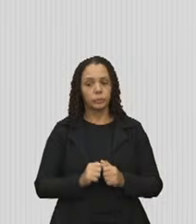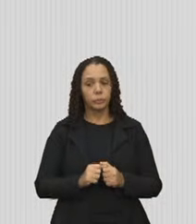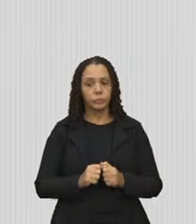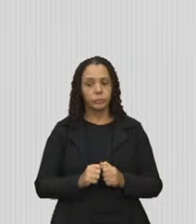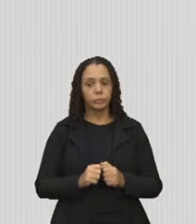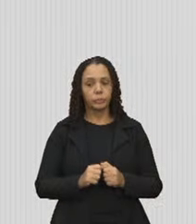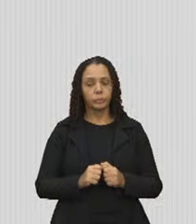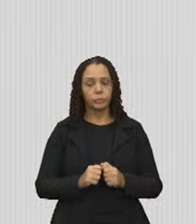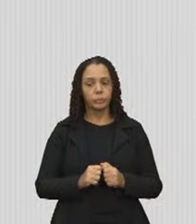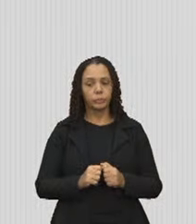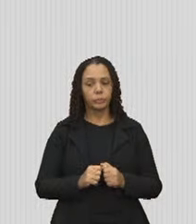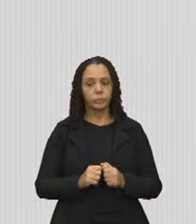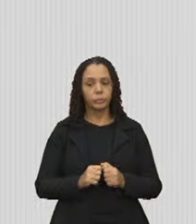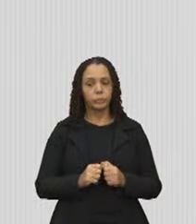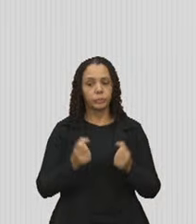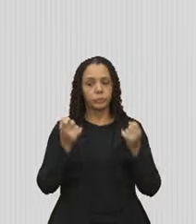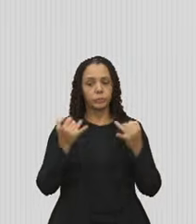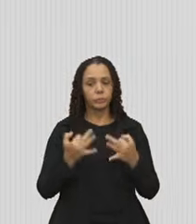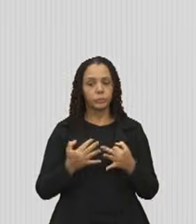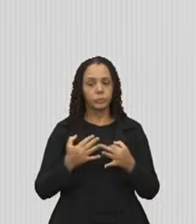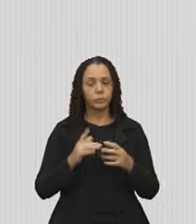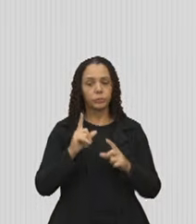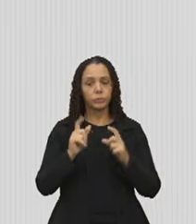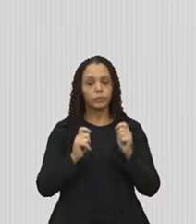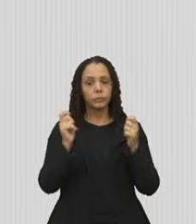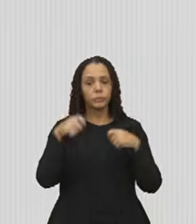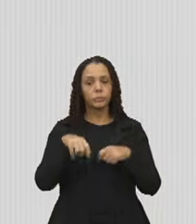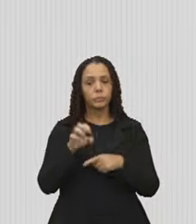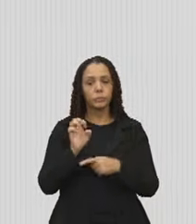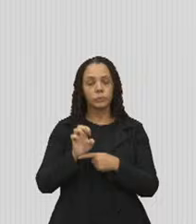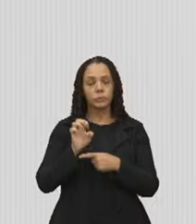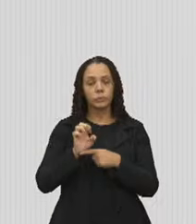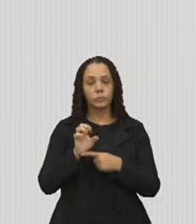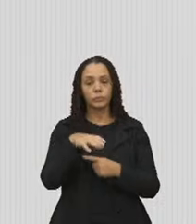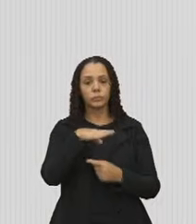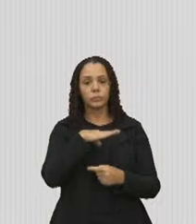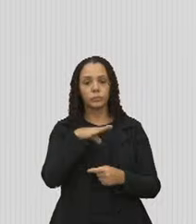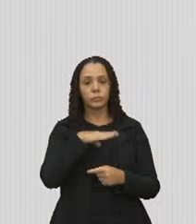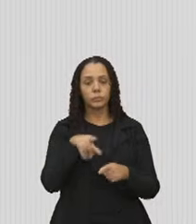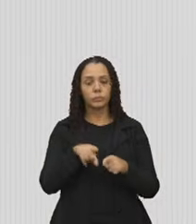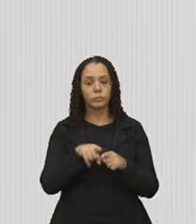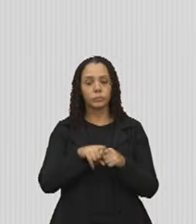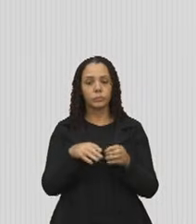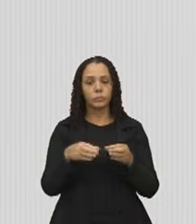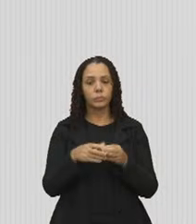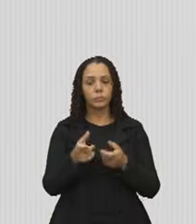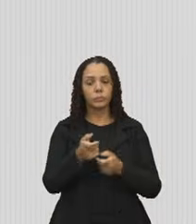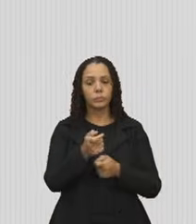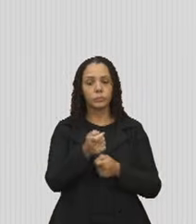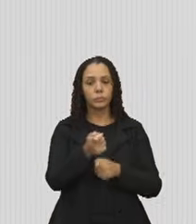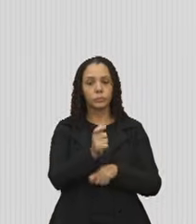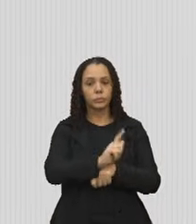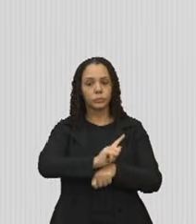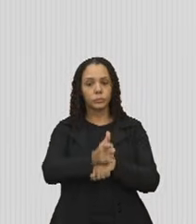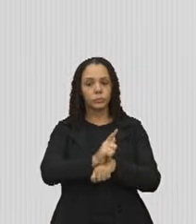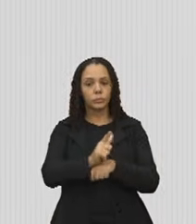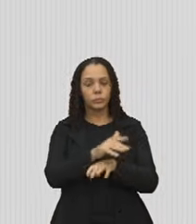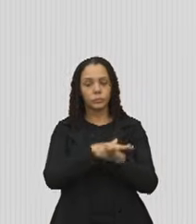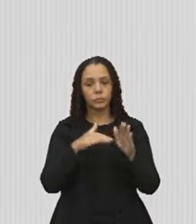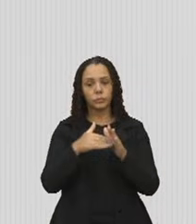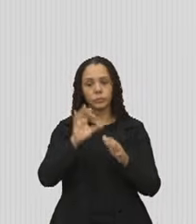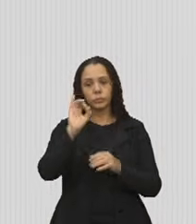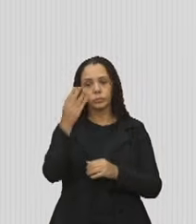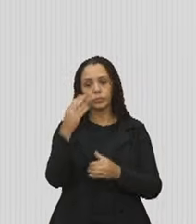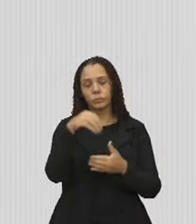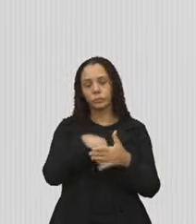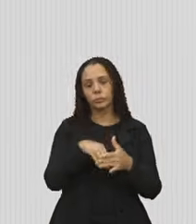serviço, falando sobre a competência do Estado e do município e o comitê gestor. E tudo o que acontece dentro